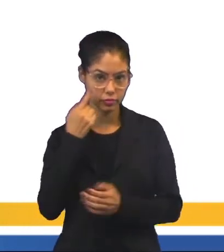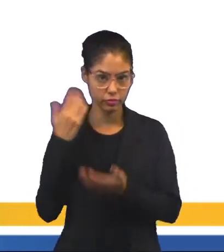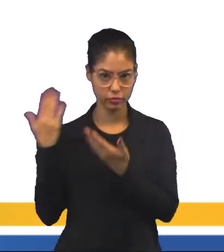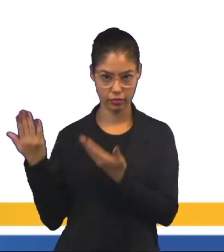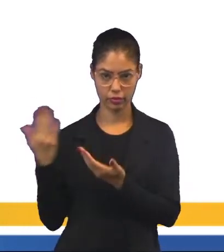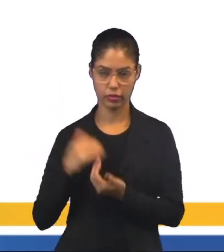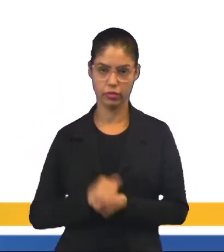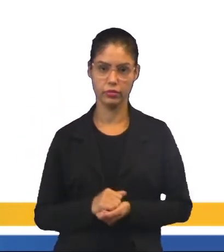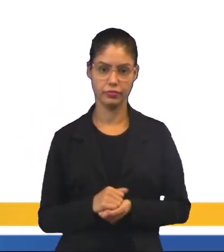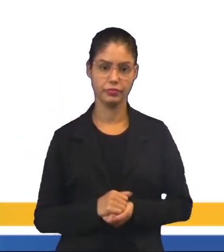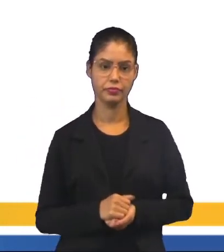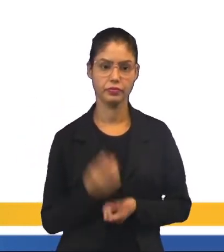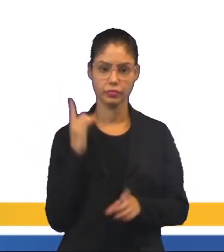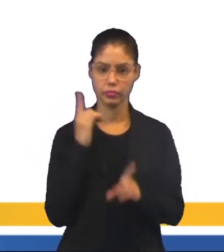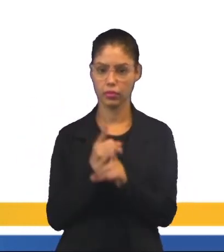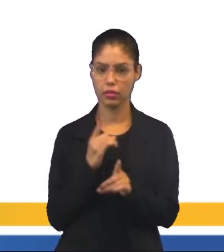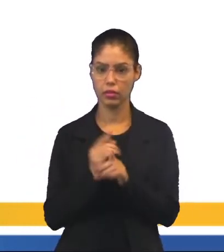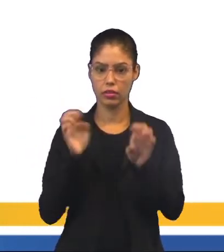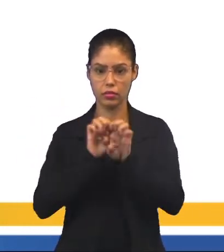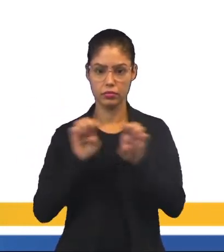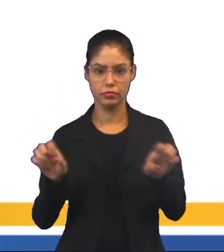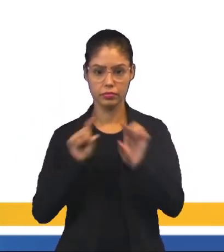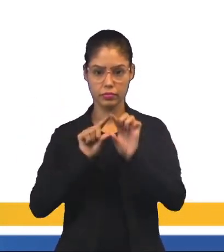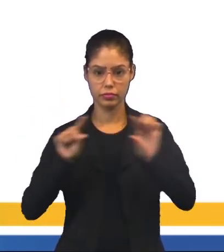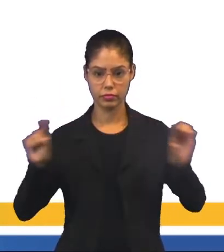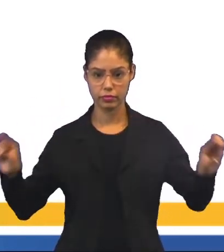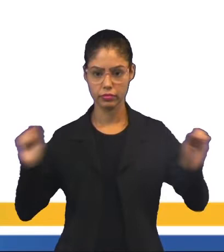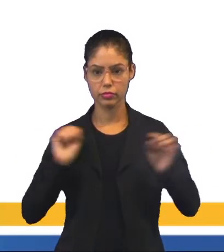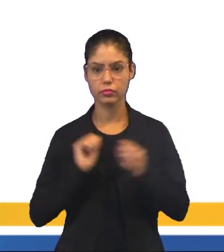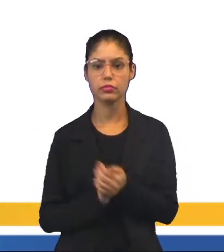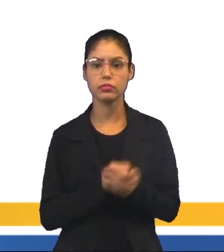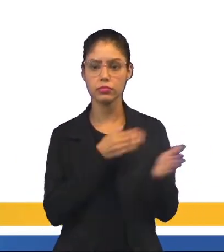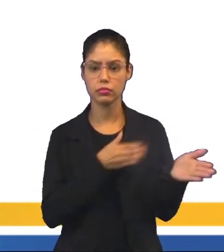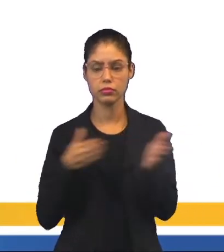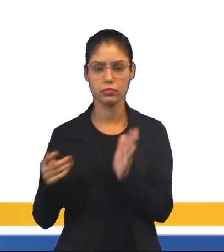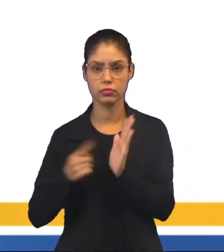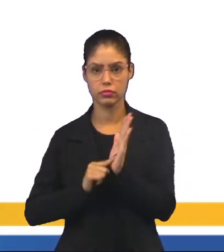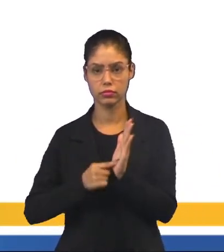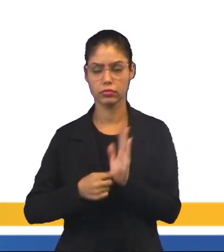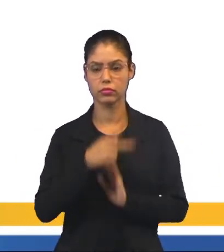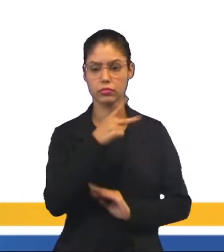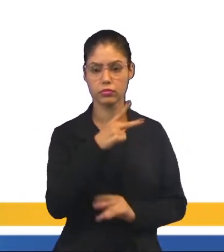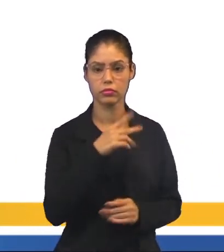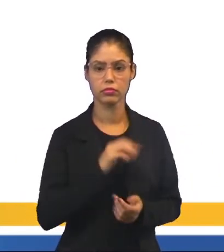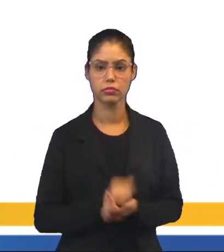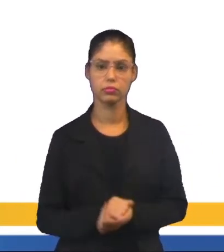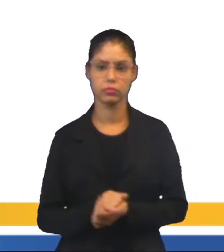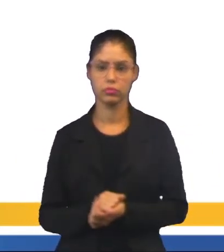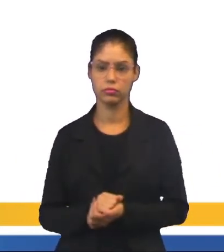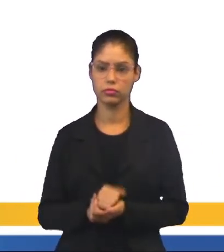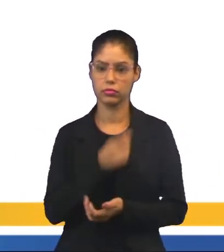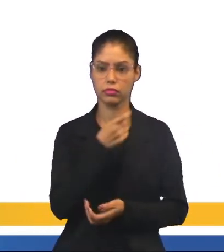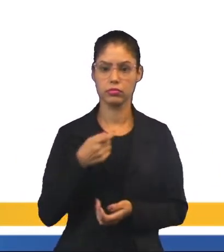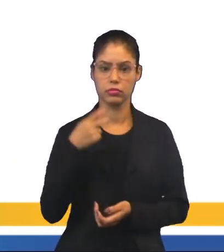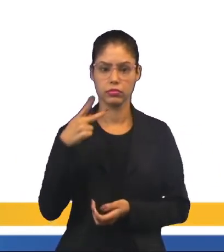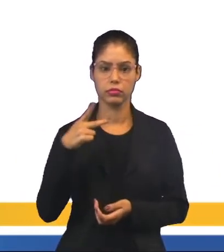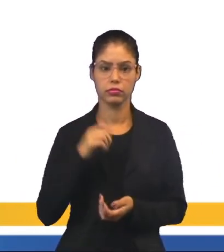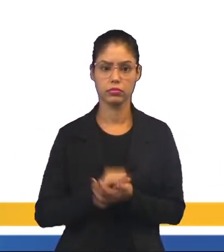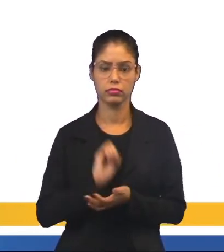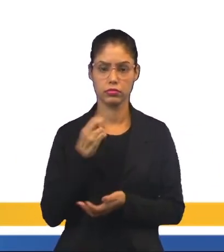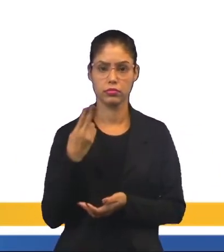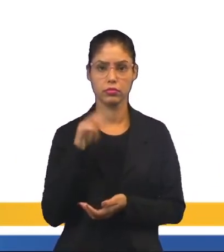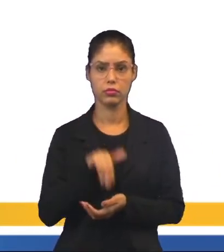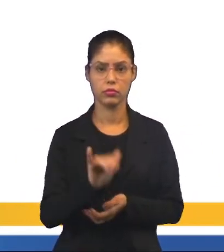Observação. Para descobrir a equação da reta que passa por um ponto P, XP